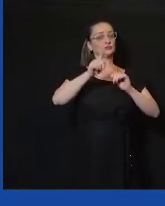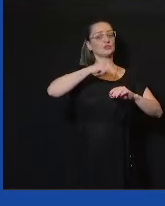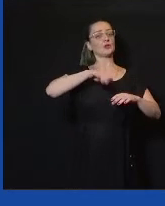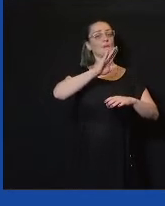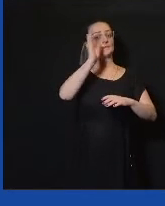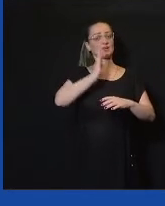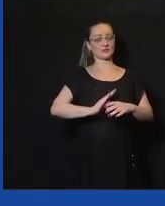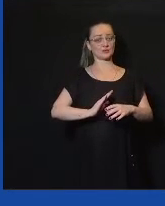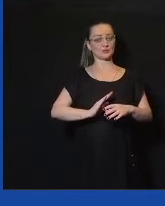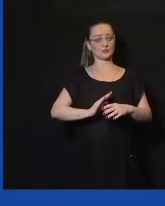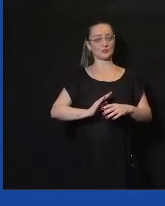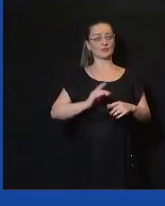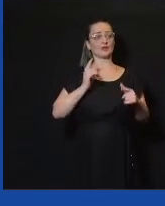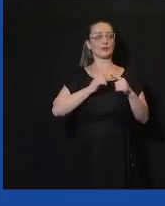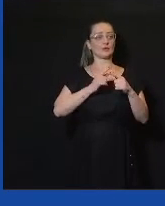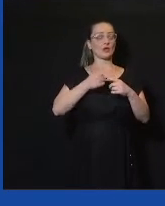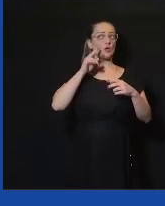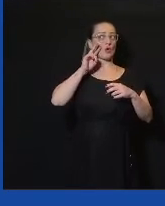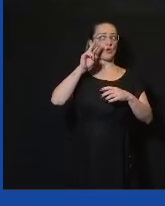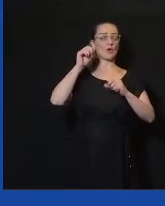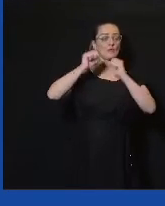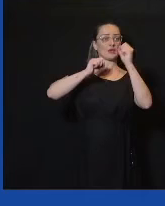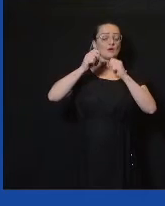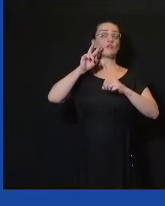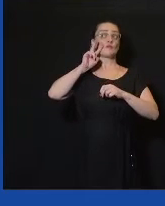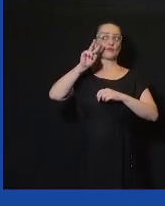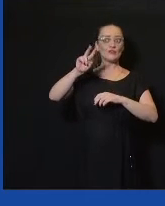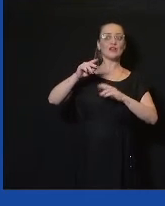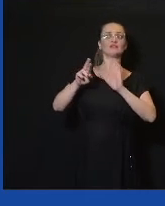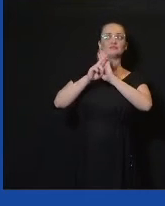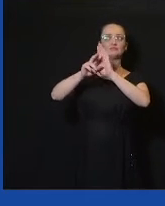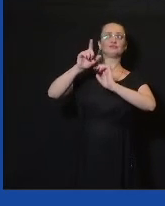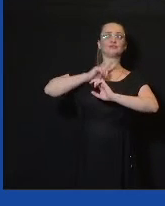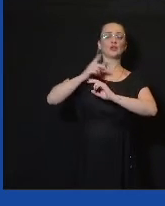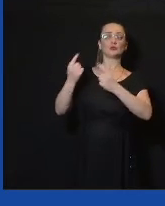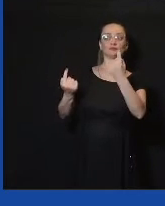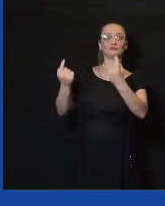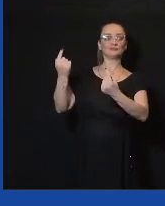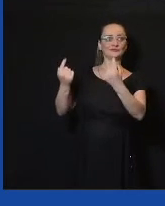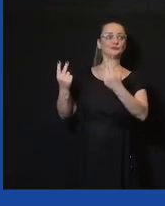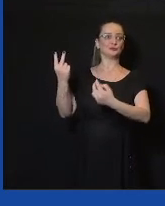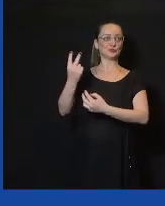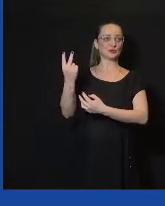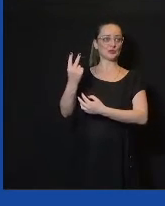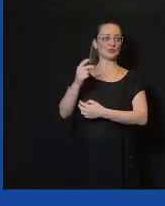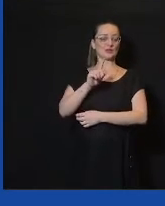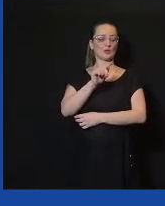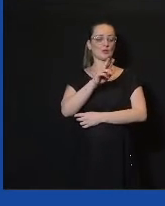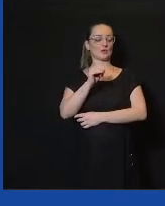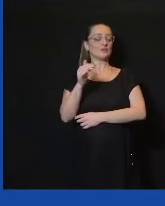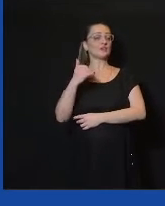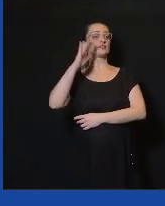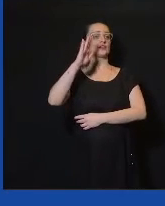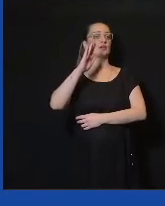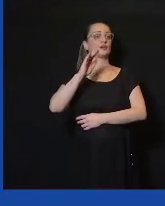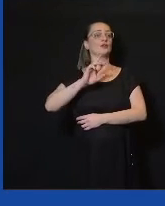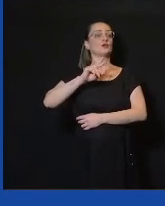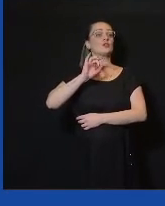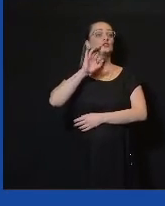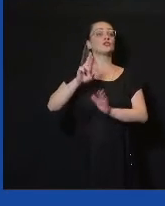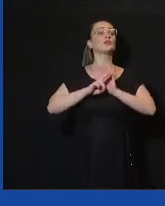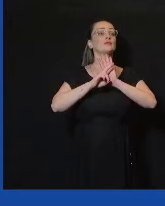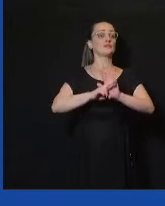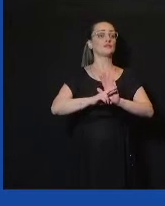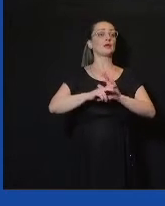do Brasil, porque eu vou olhar para a empresa e vou ver lá a representação. Mas a Luísa Trajano foi além, não basta só a representação, é